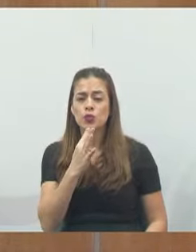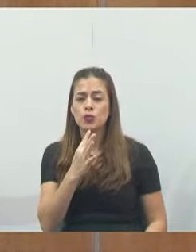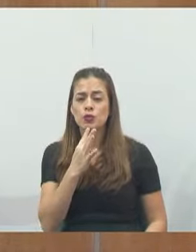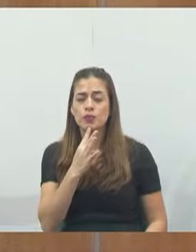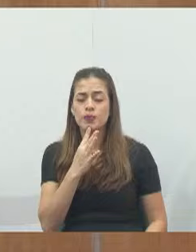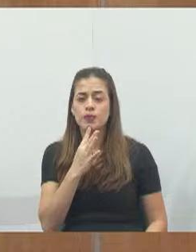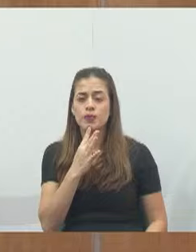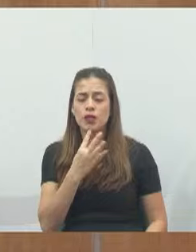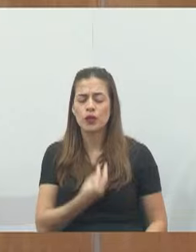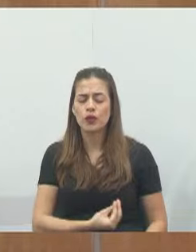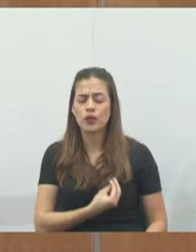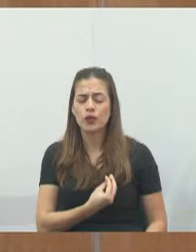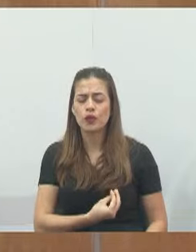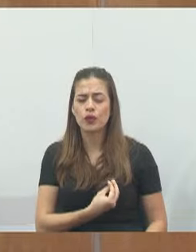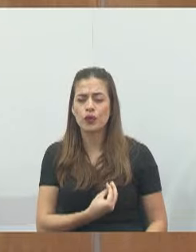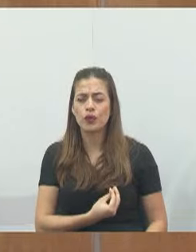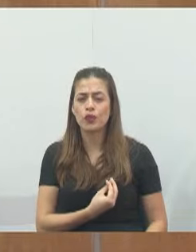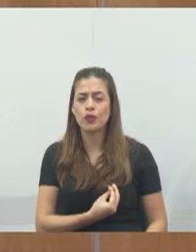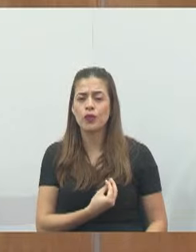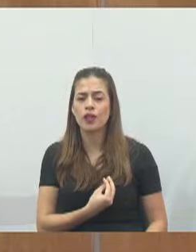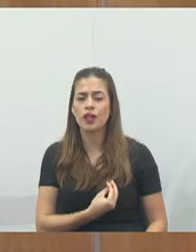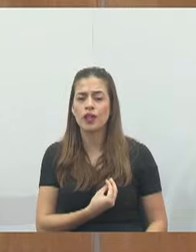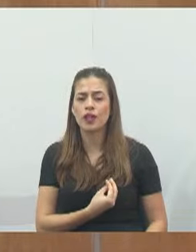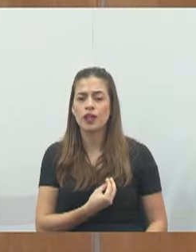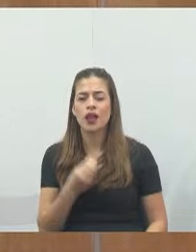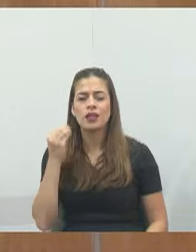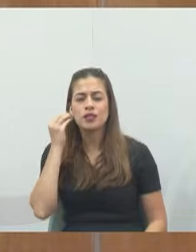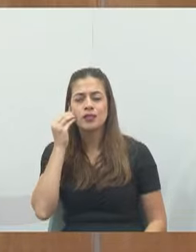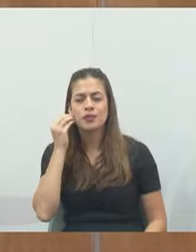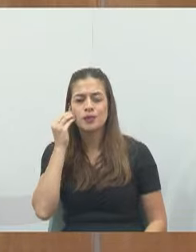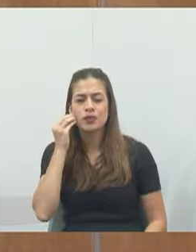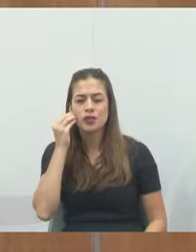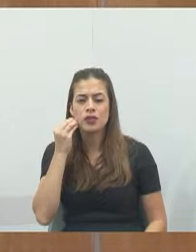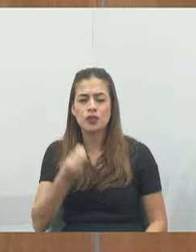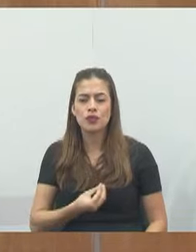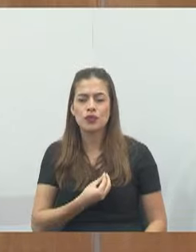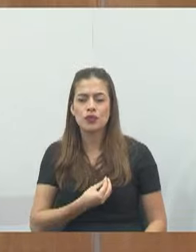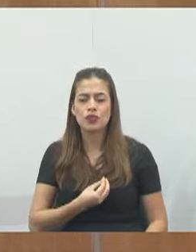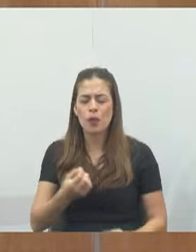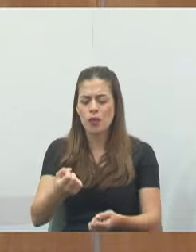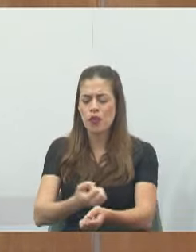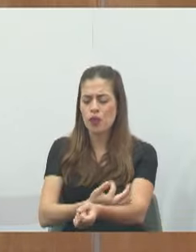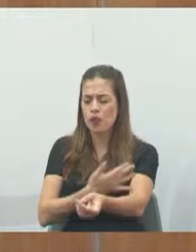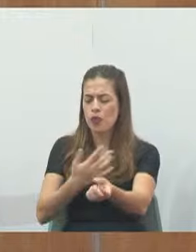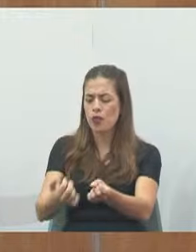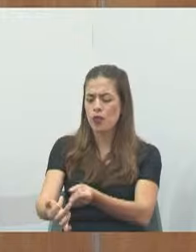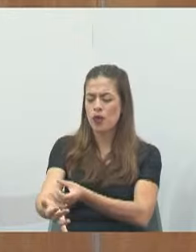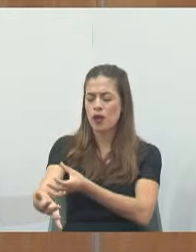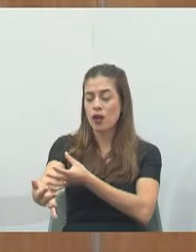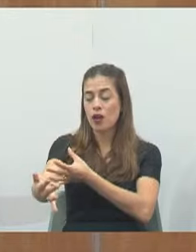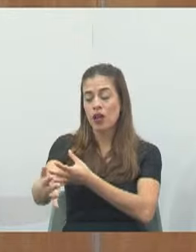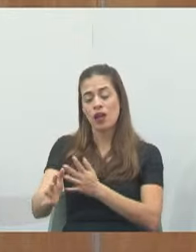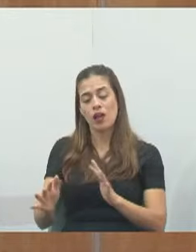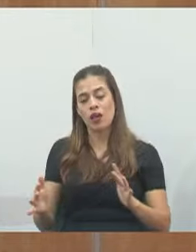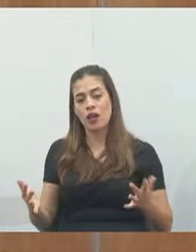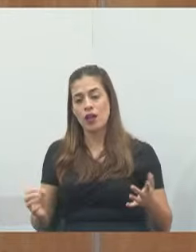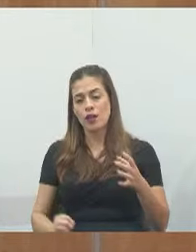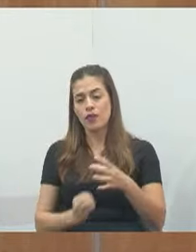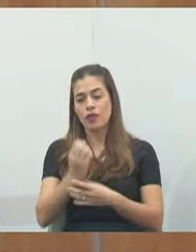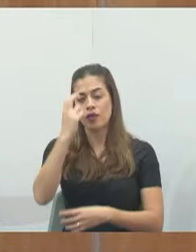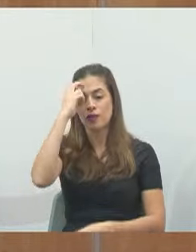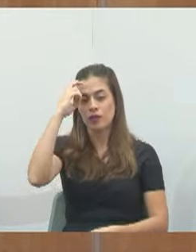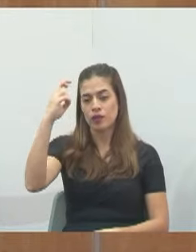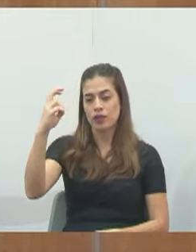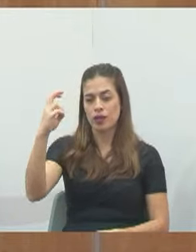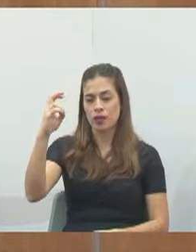conhecimento vivencial. Então, do chamado coeficiente emocional. Aí, pessoal, a Fundação Cultural